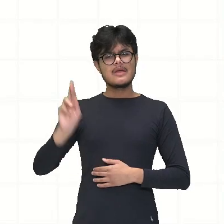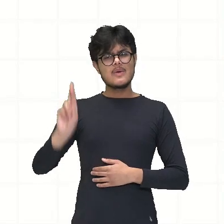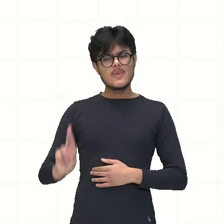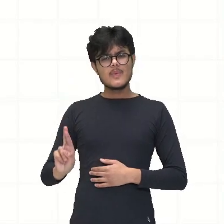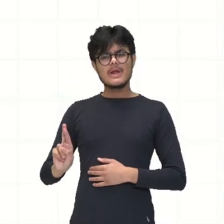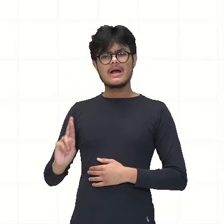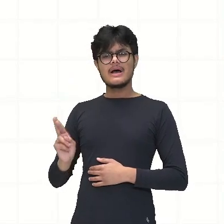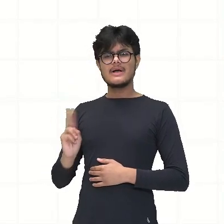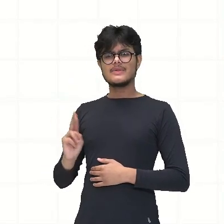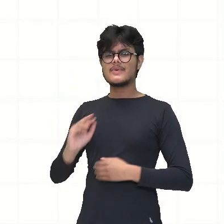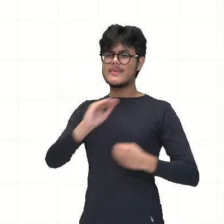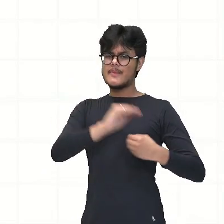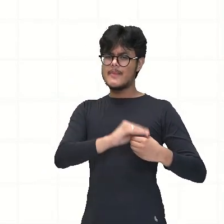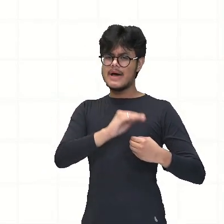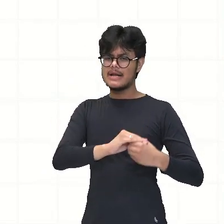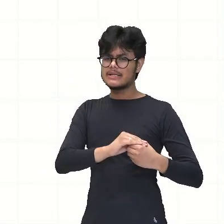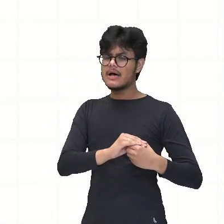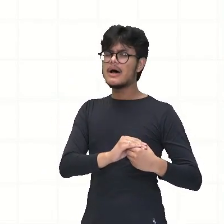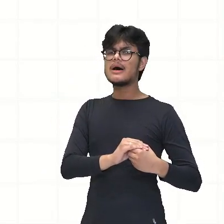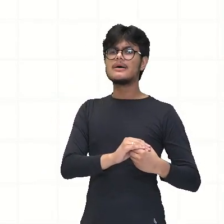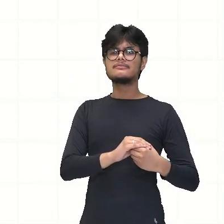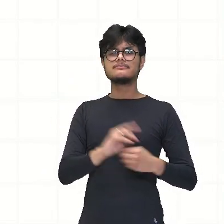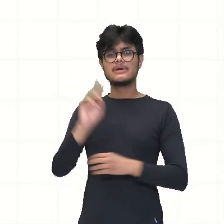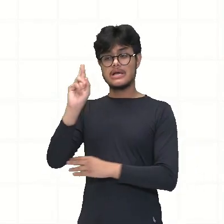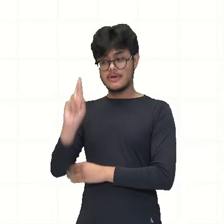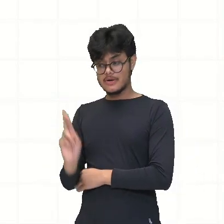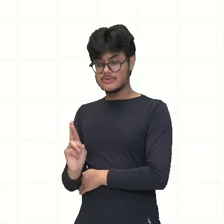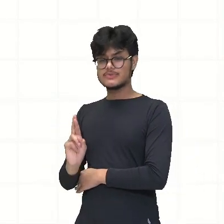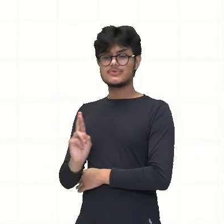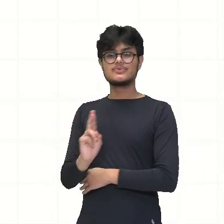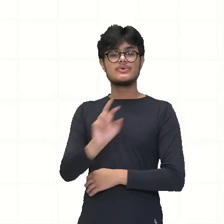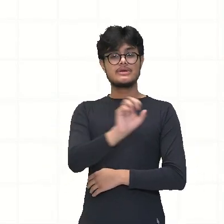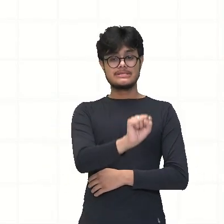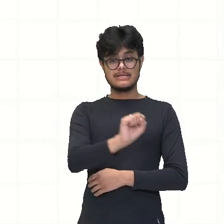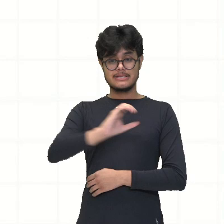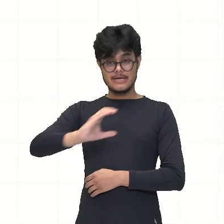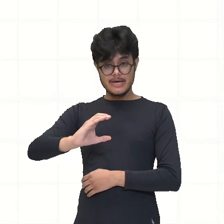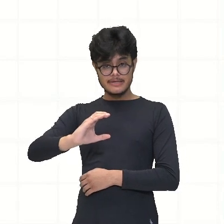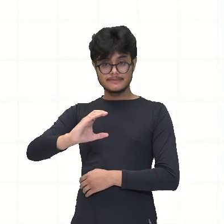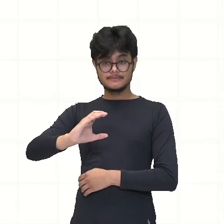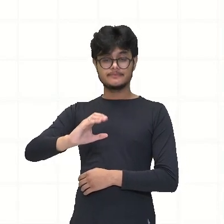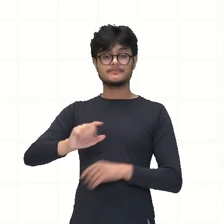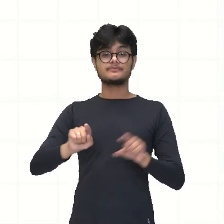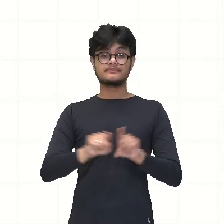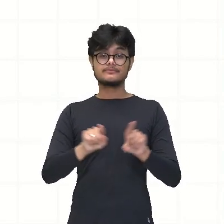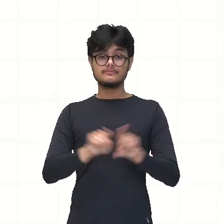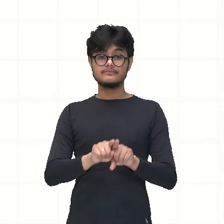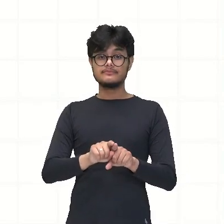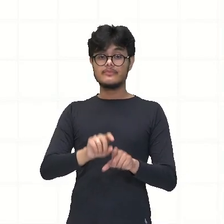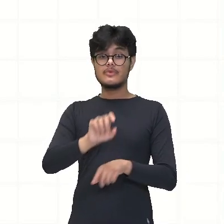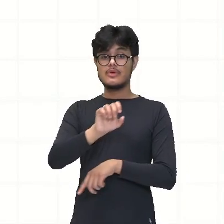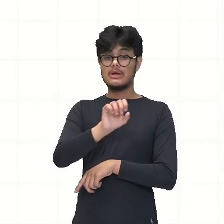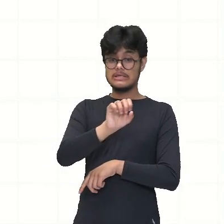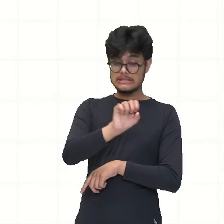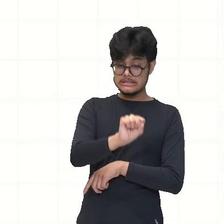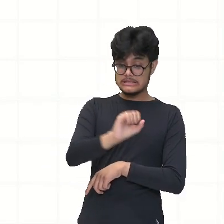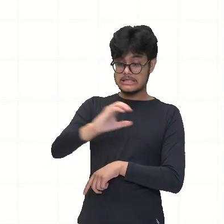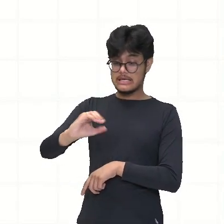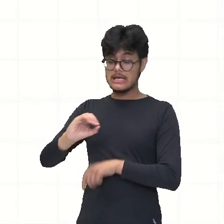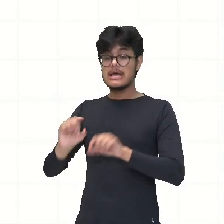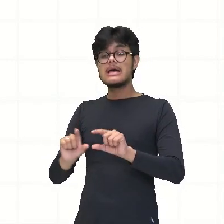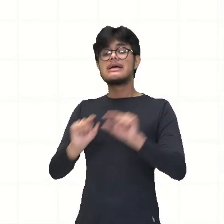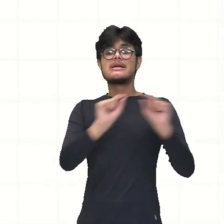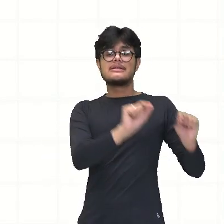para o Paraná, do Rio Grande do Sul, Santa Catarina e Paraná aqui para a região de Rondônia, né? Do Nordeste